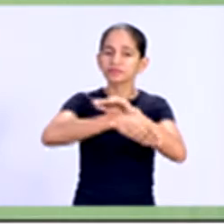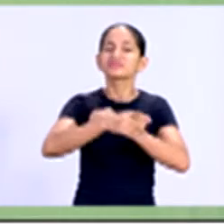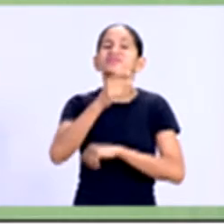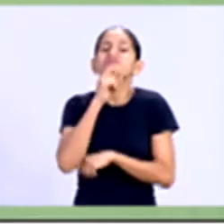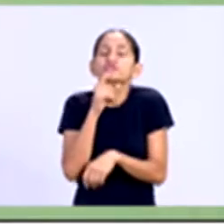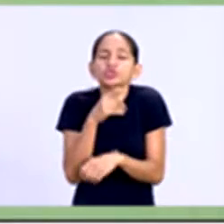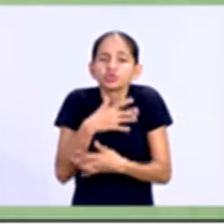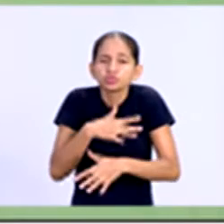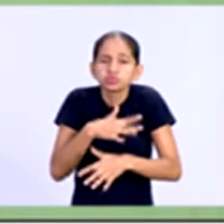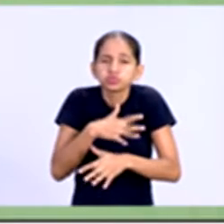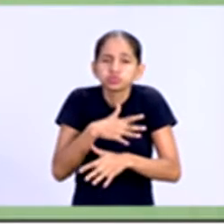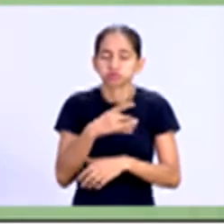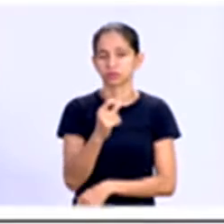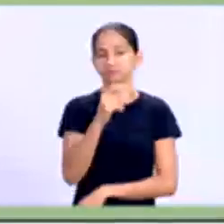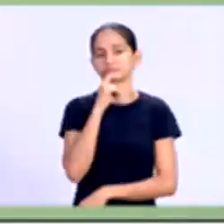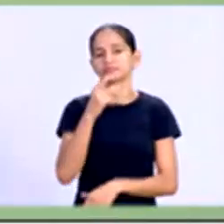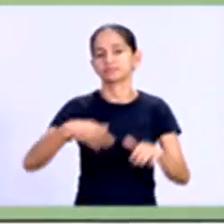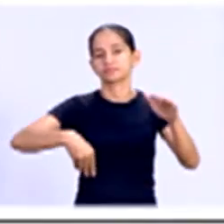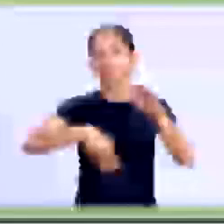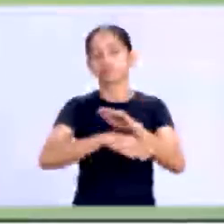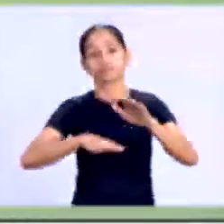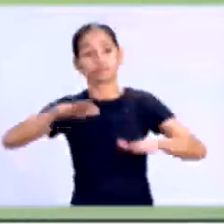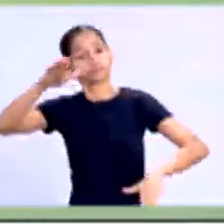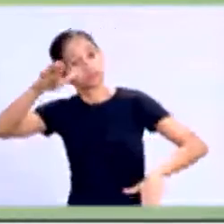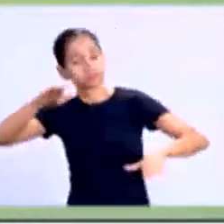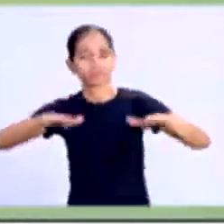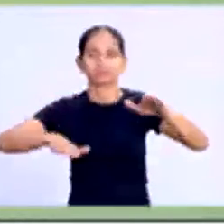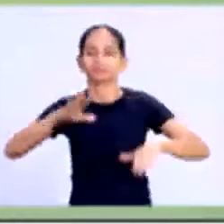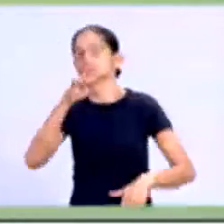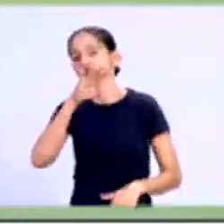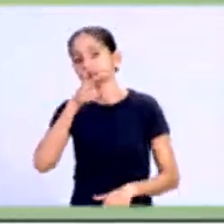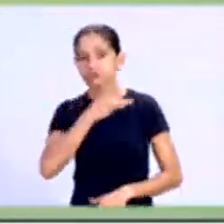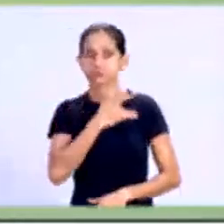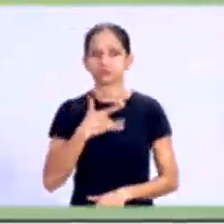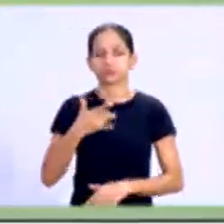para se proteger das oscilações de temperatura.